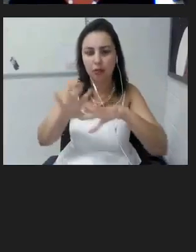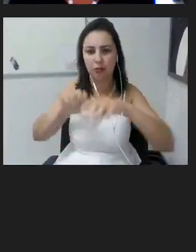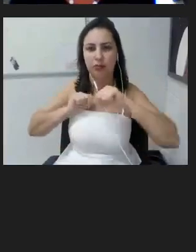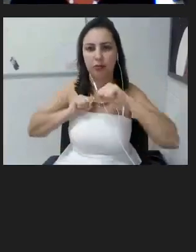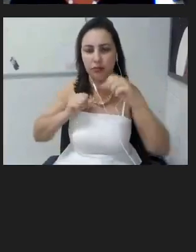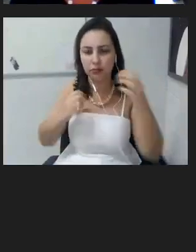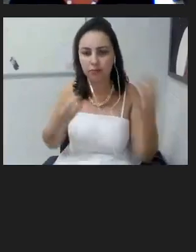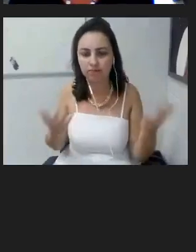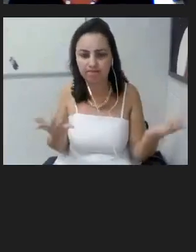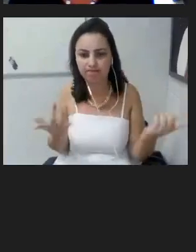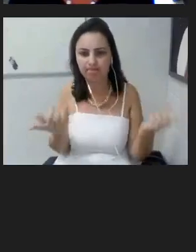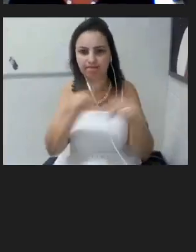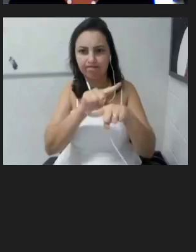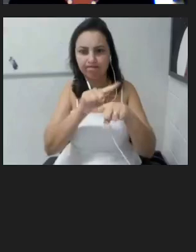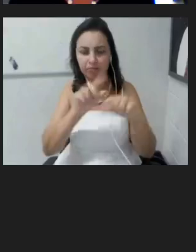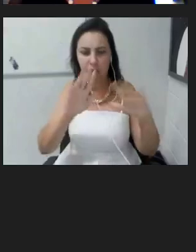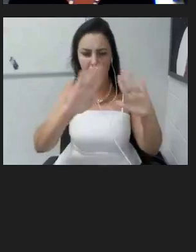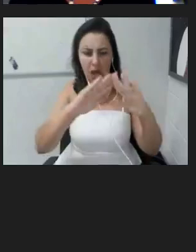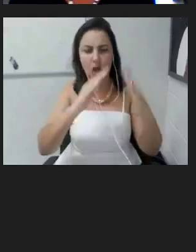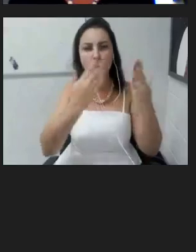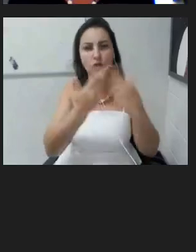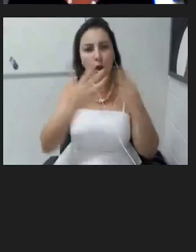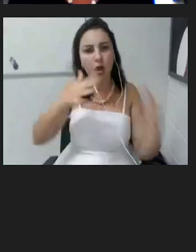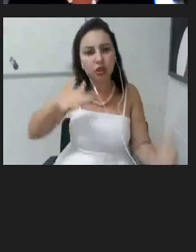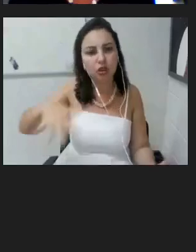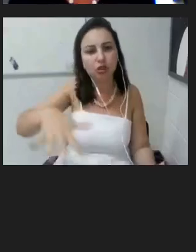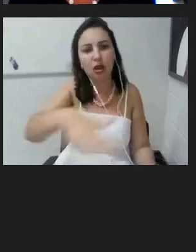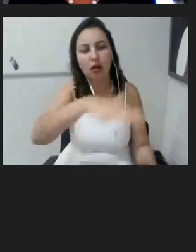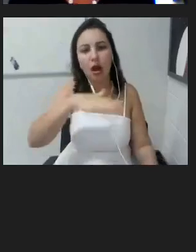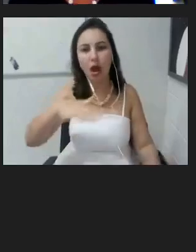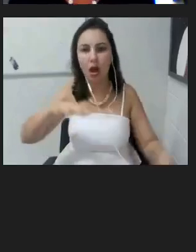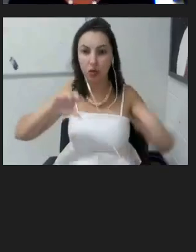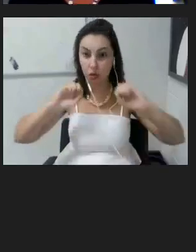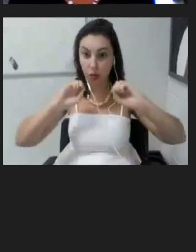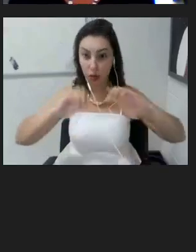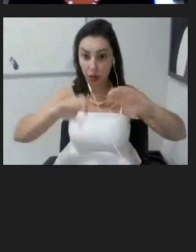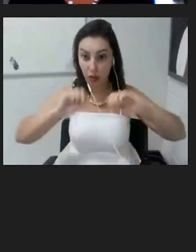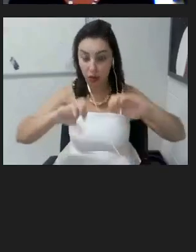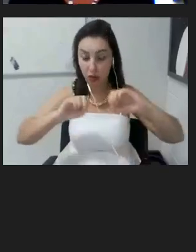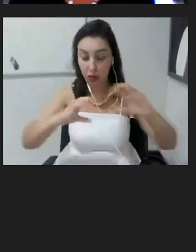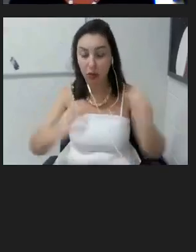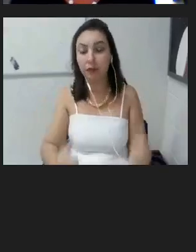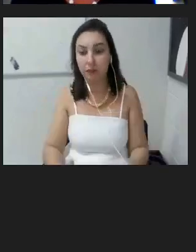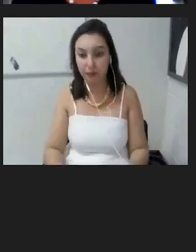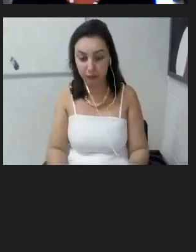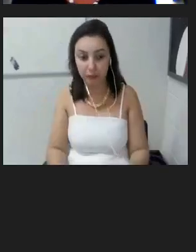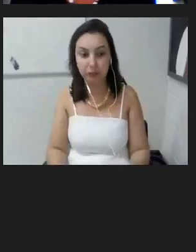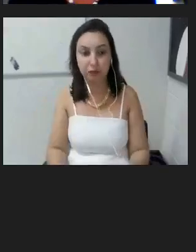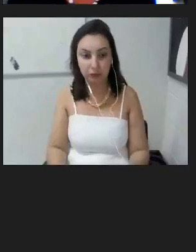A escola, no sentido geral, né? É um espaço educacional, vamos falar mais bonito, né?